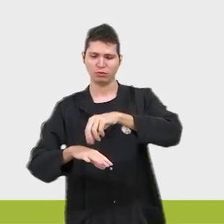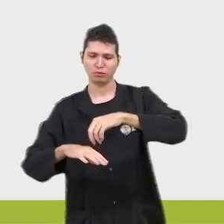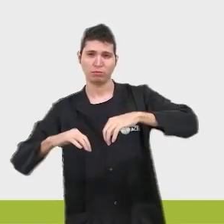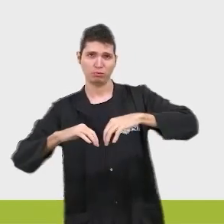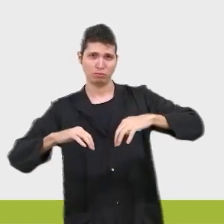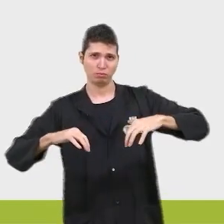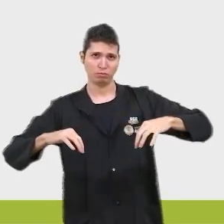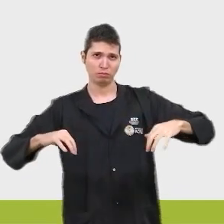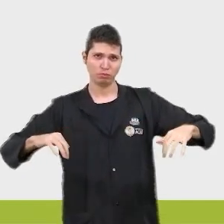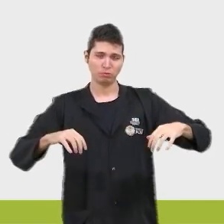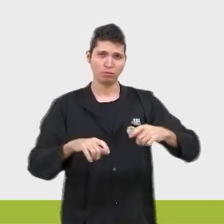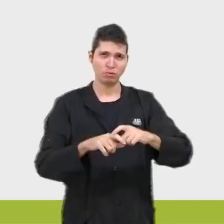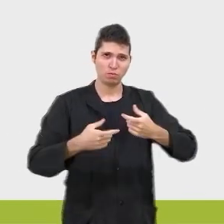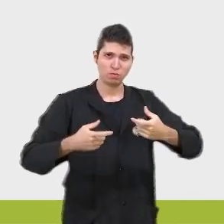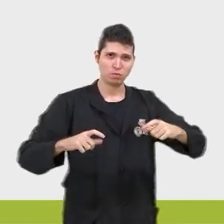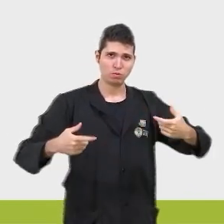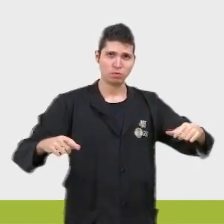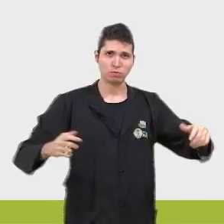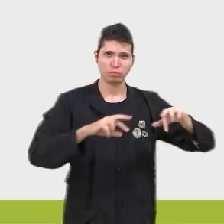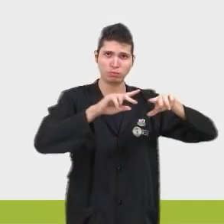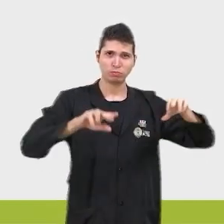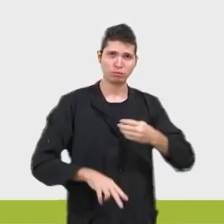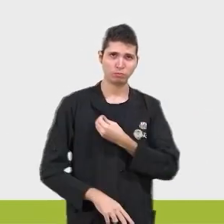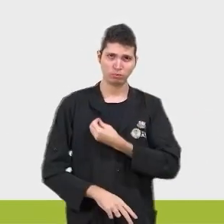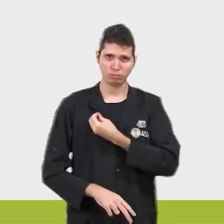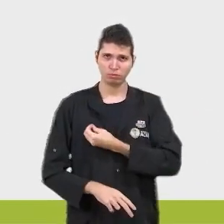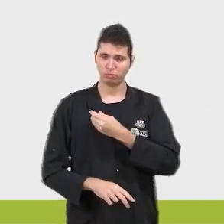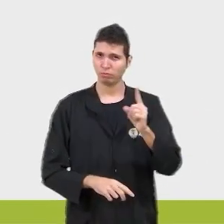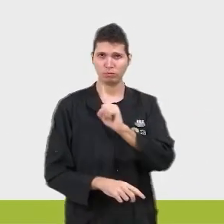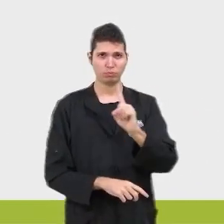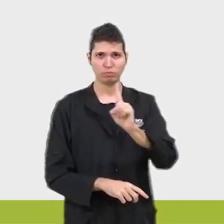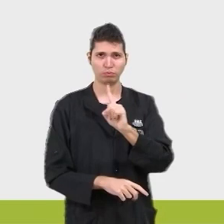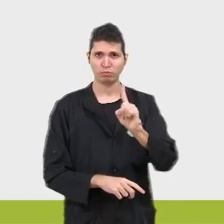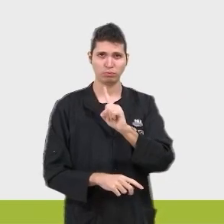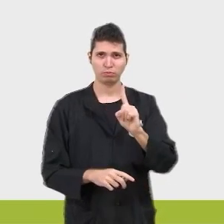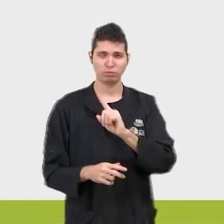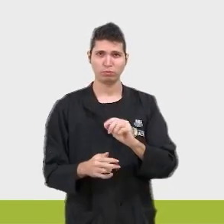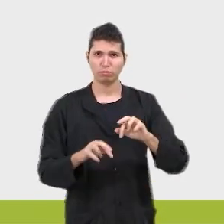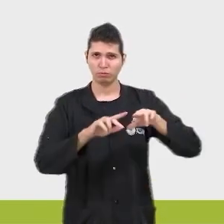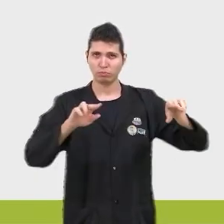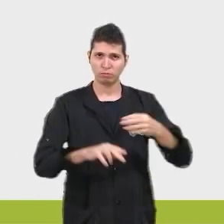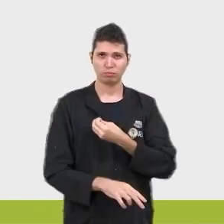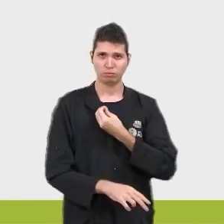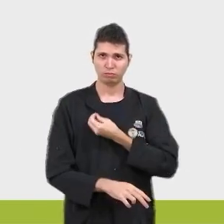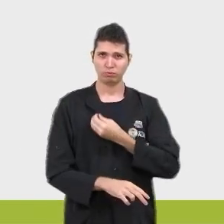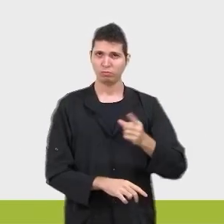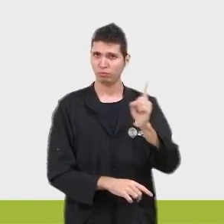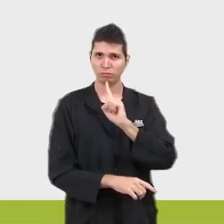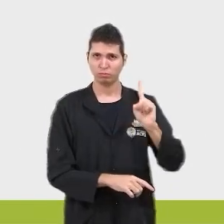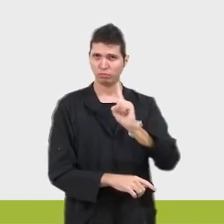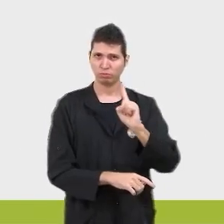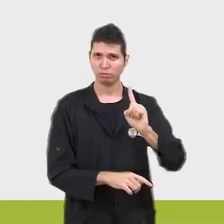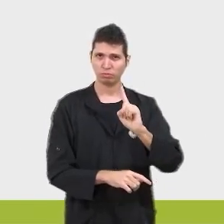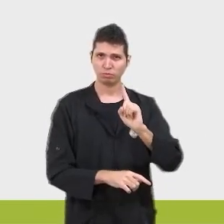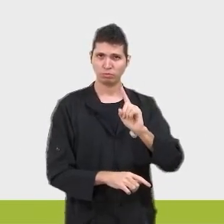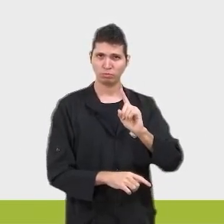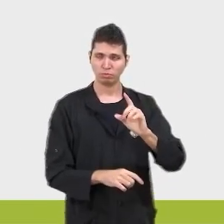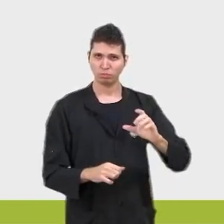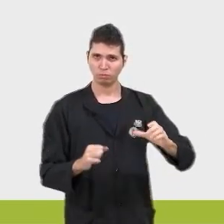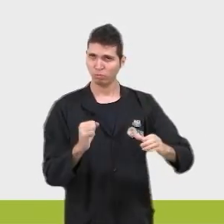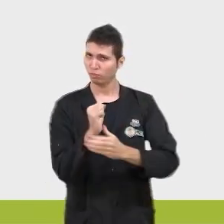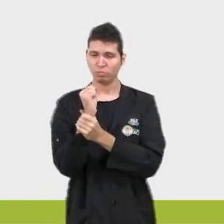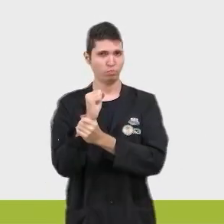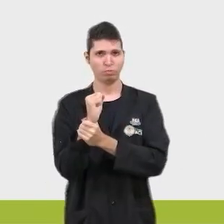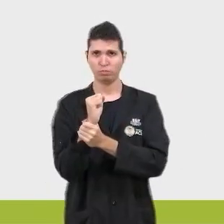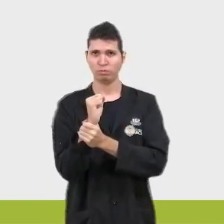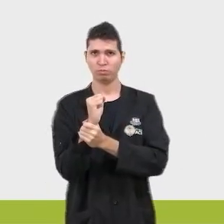isoladas de ampliação da biodiversidade? Não, essa biodiversidade não será mantida.